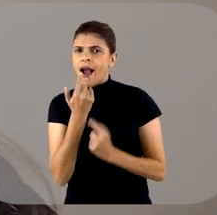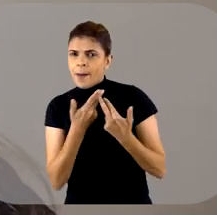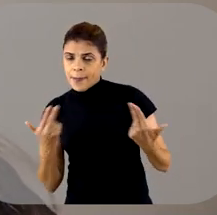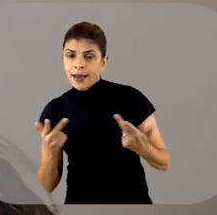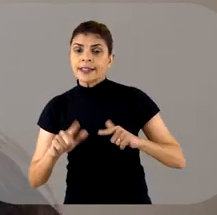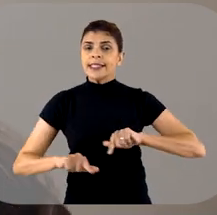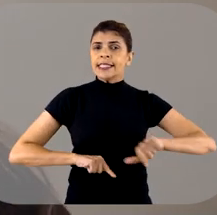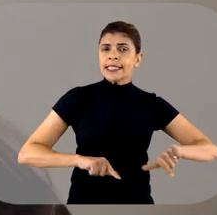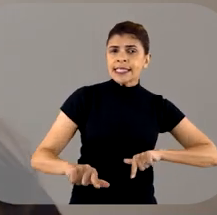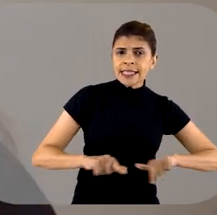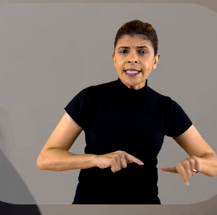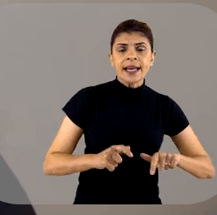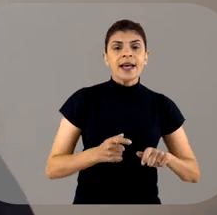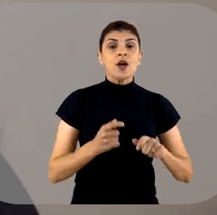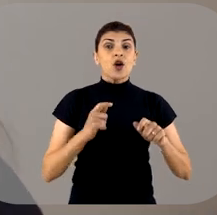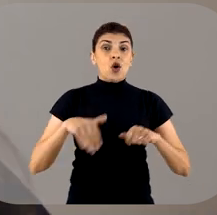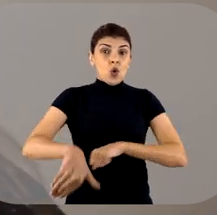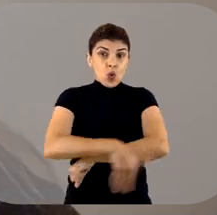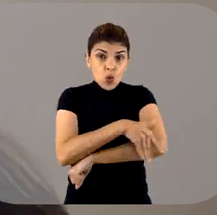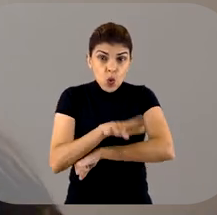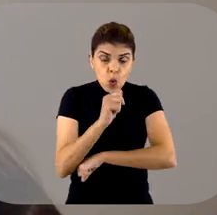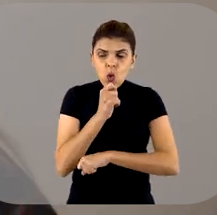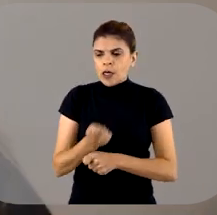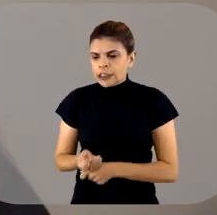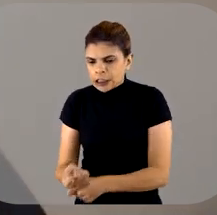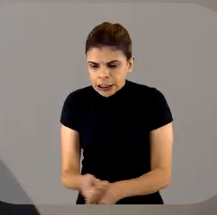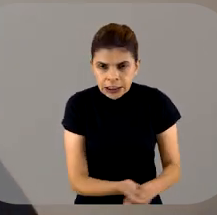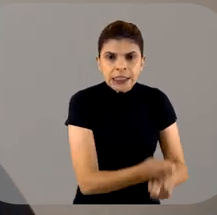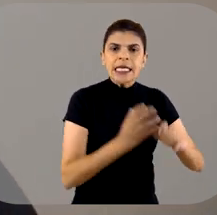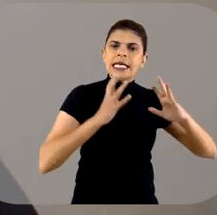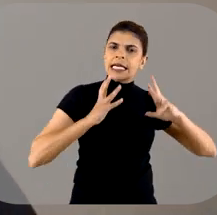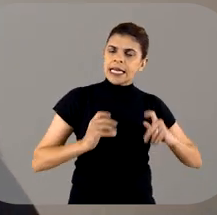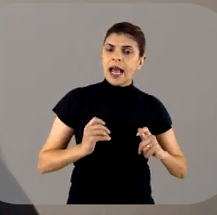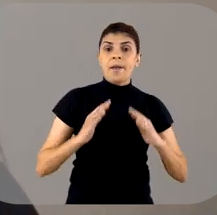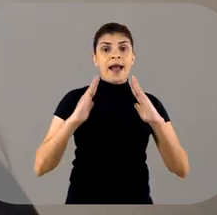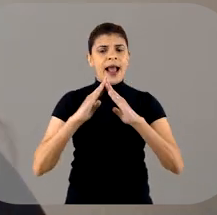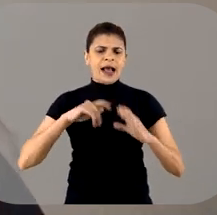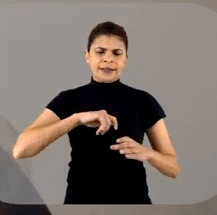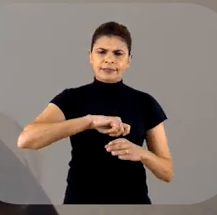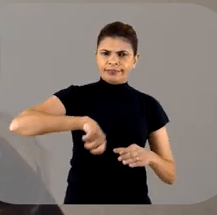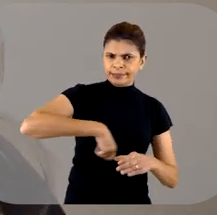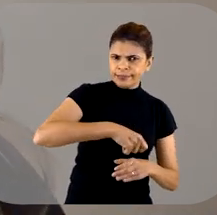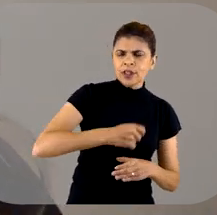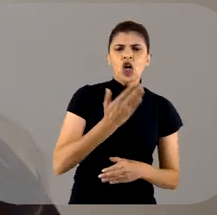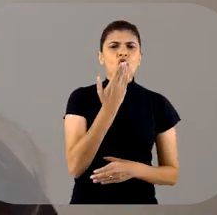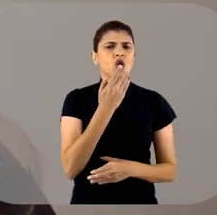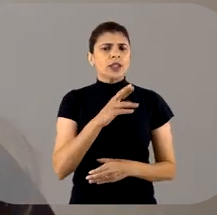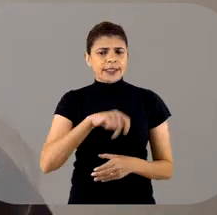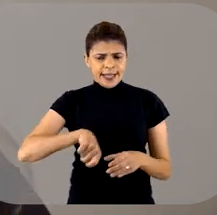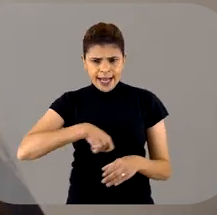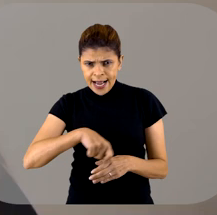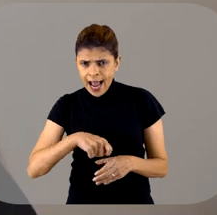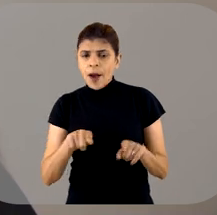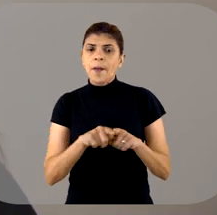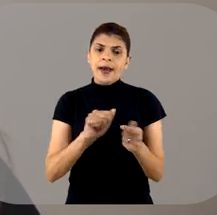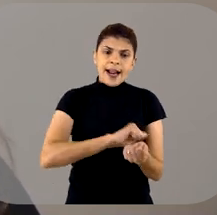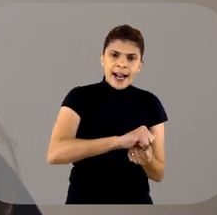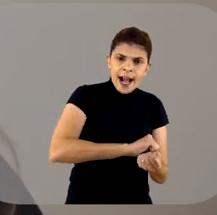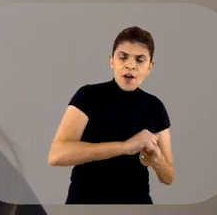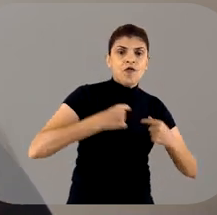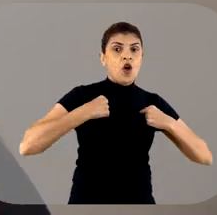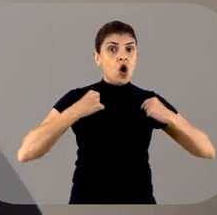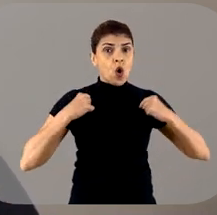alimentos e serviços. Limpavam ruas e as residências, cozinhavam a comida, lavavam as roupas. Eles